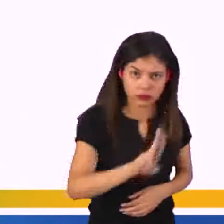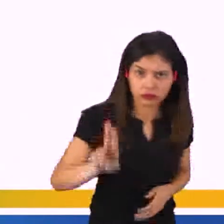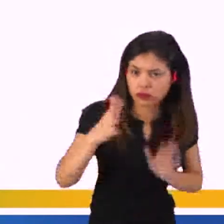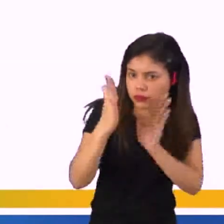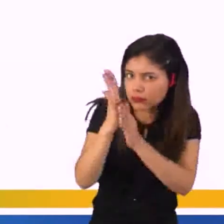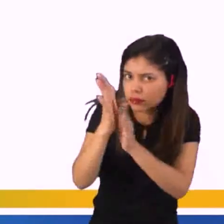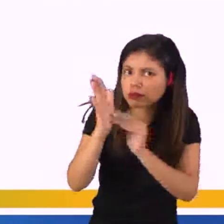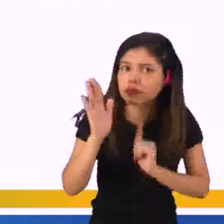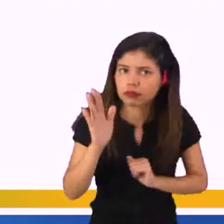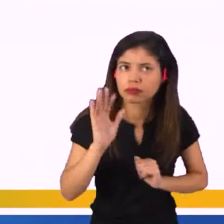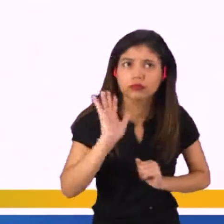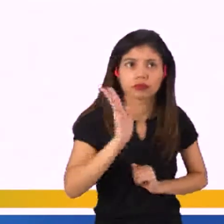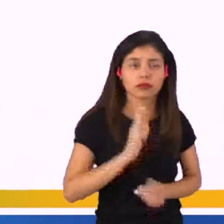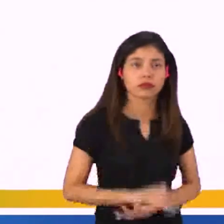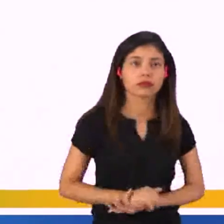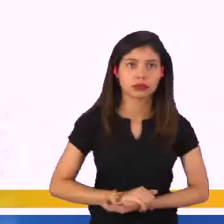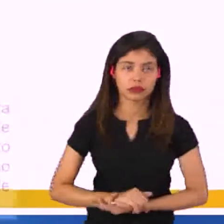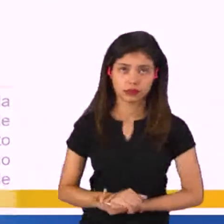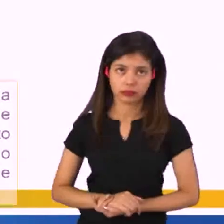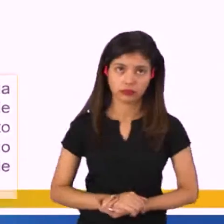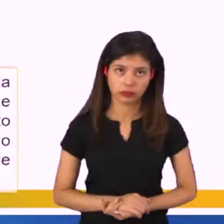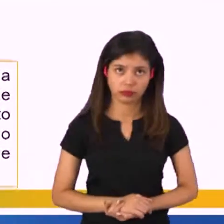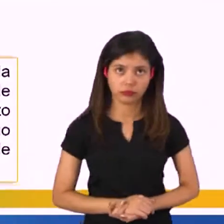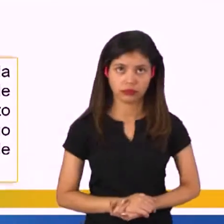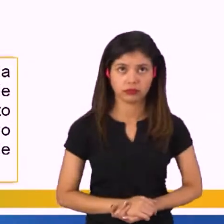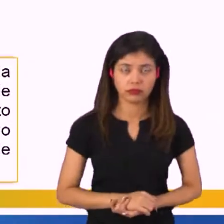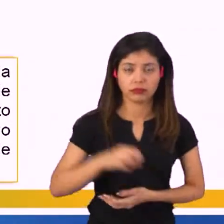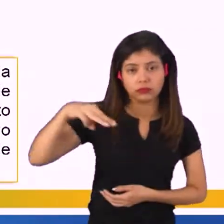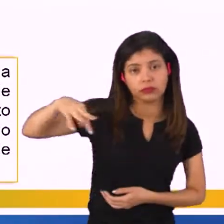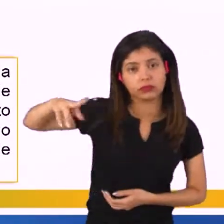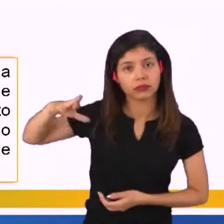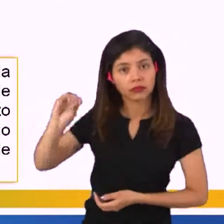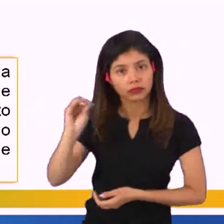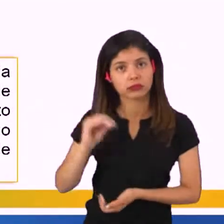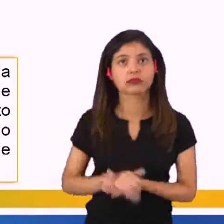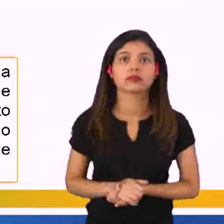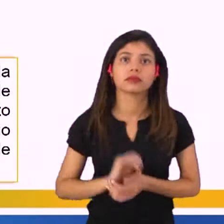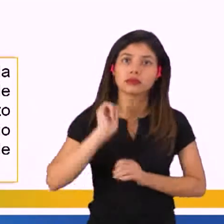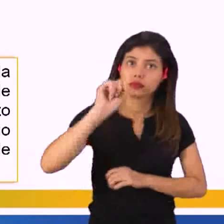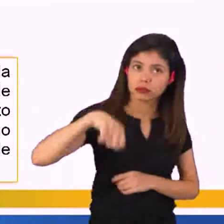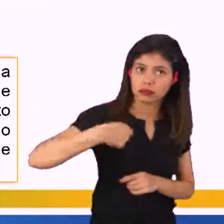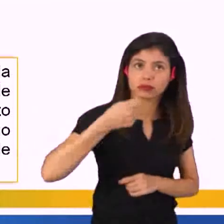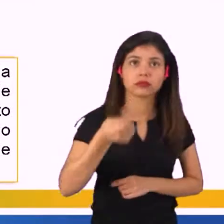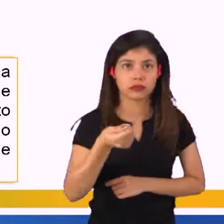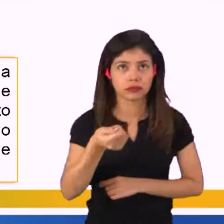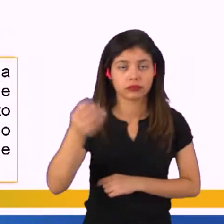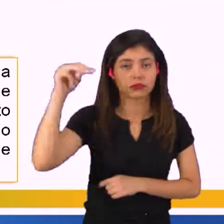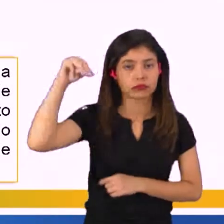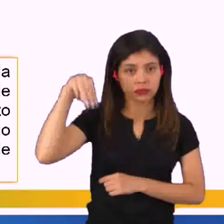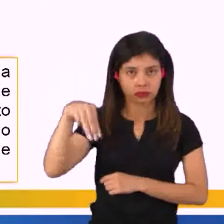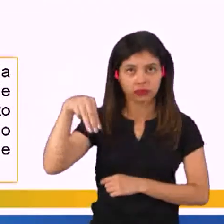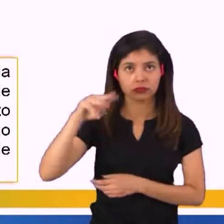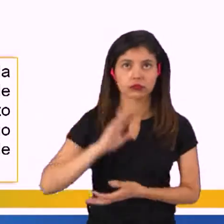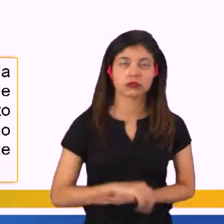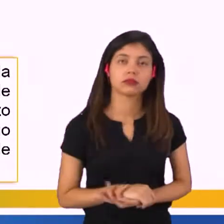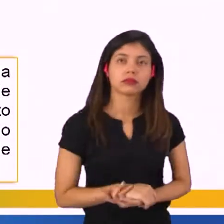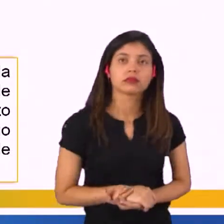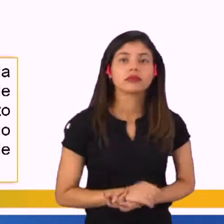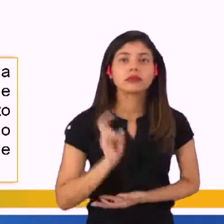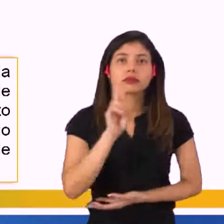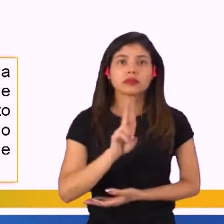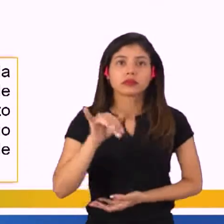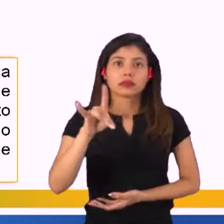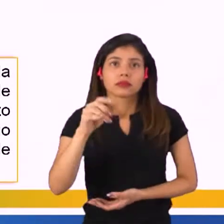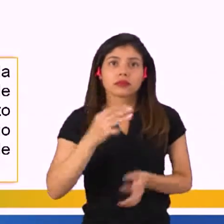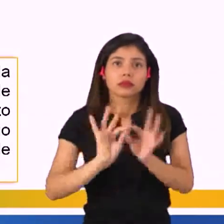usando a palma da sua mão? Então, o metro, né, o símbolo do metro vai ser o M aí, ele vai